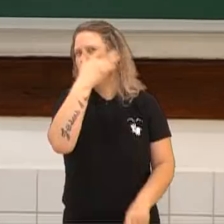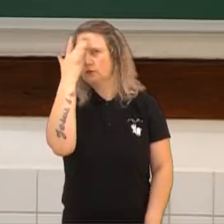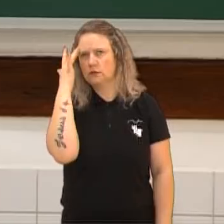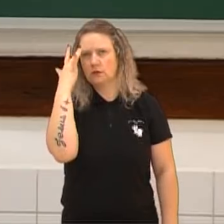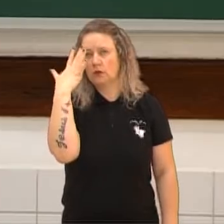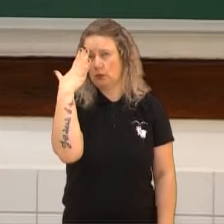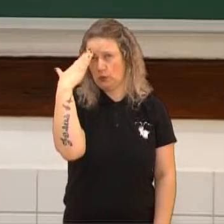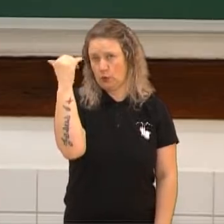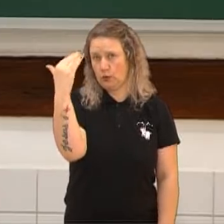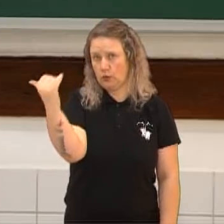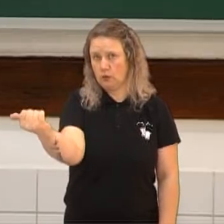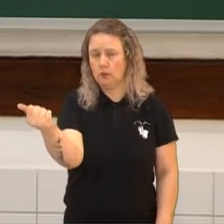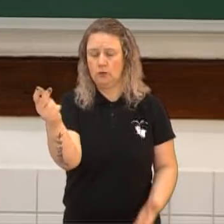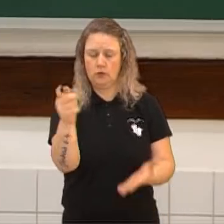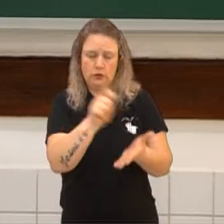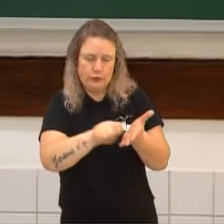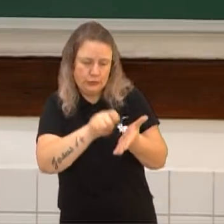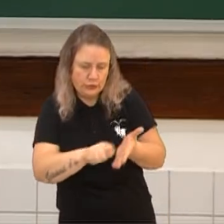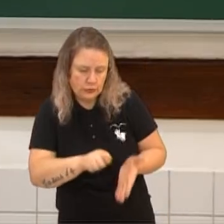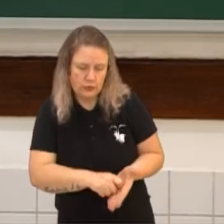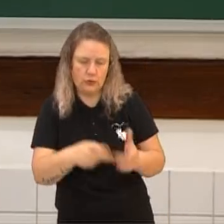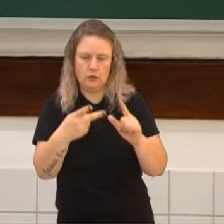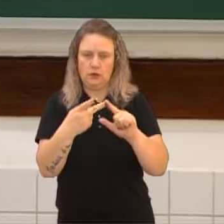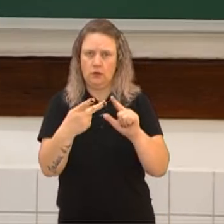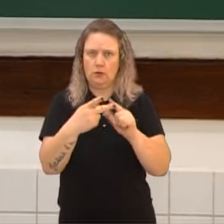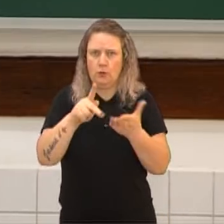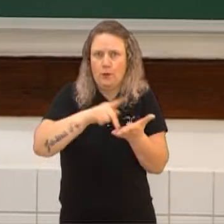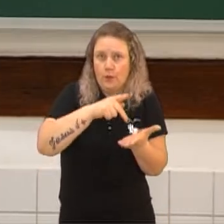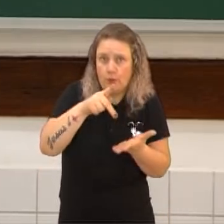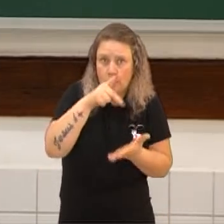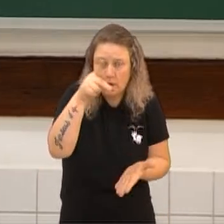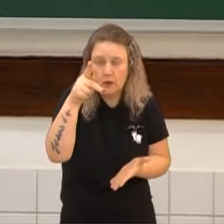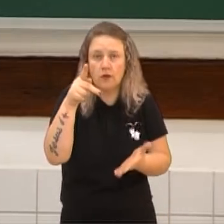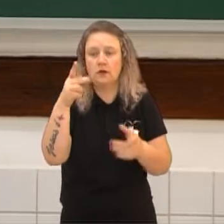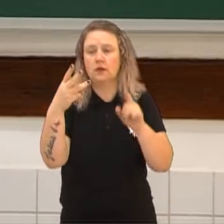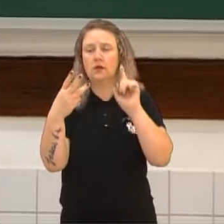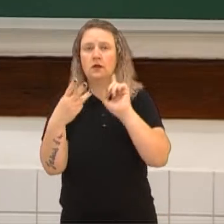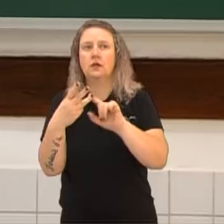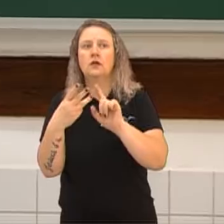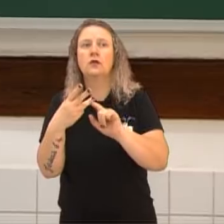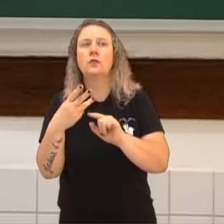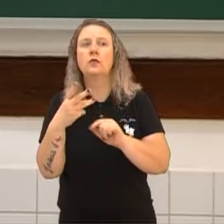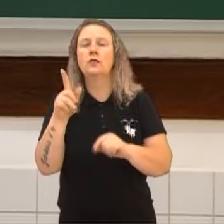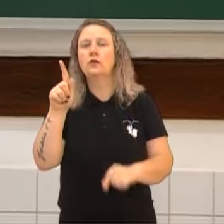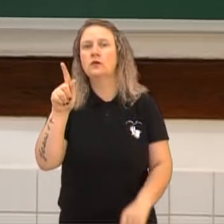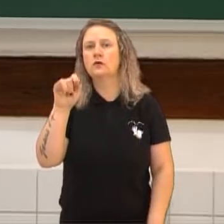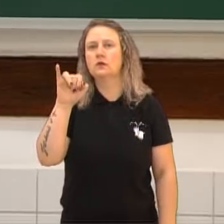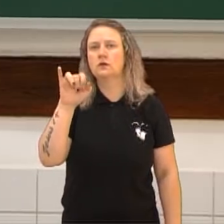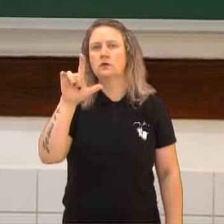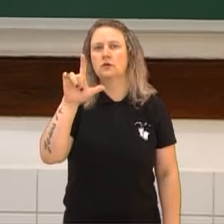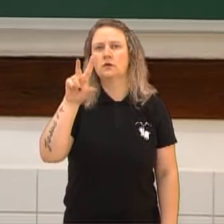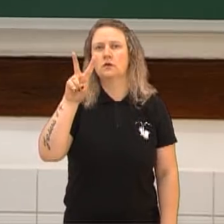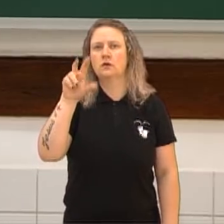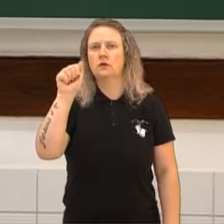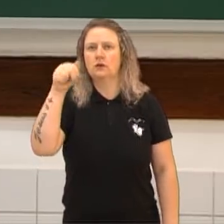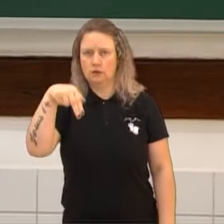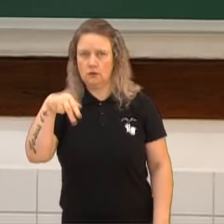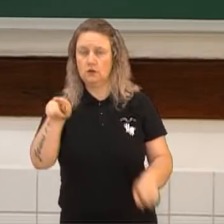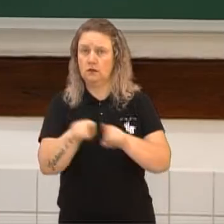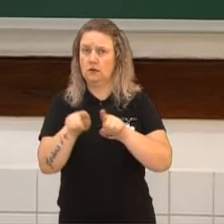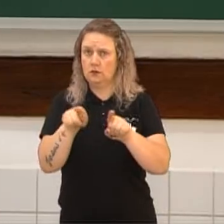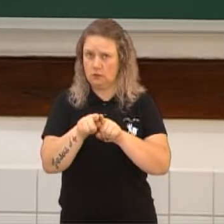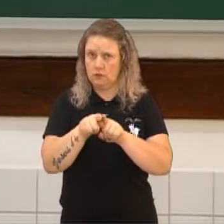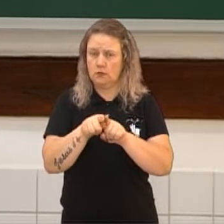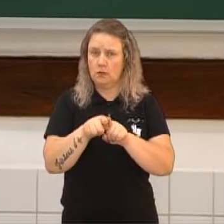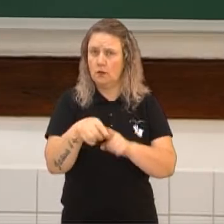importante, escritor, poeta. E o Gilvan Samico, que também é um artista da arte armorial e que